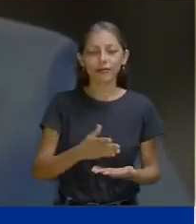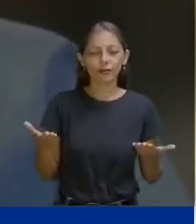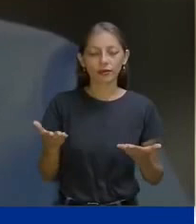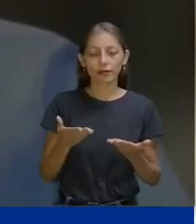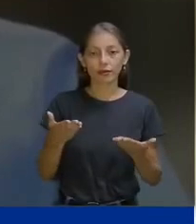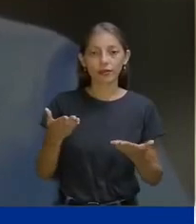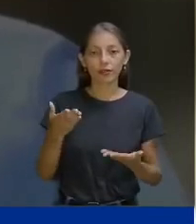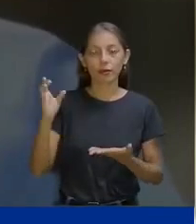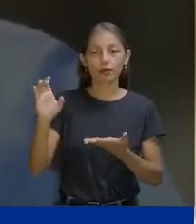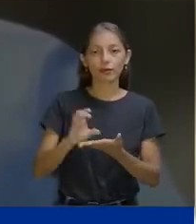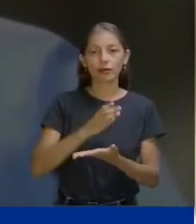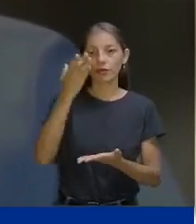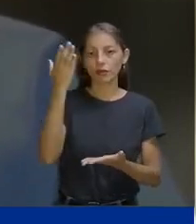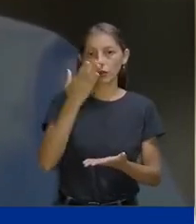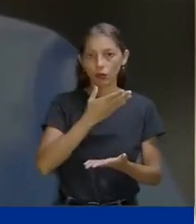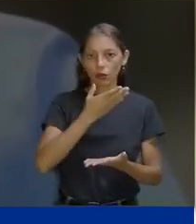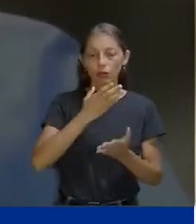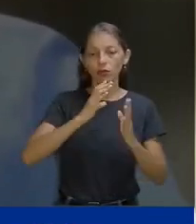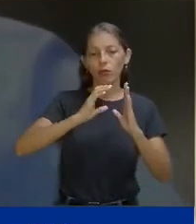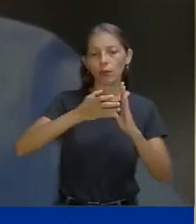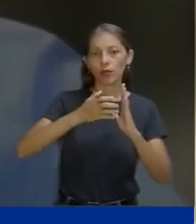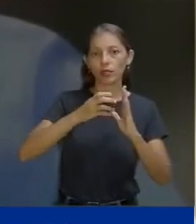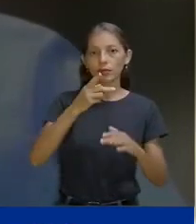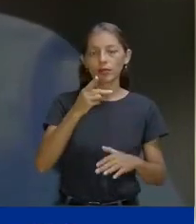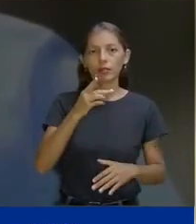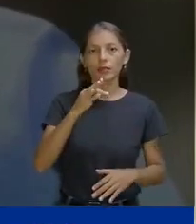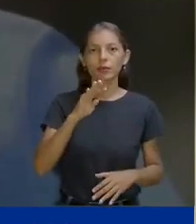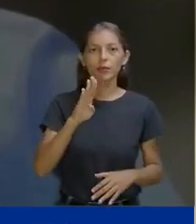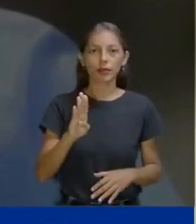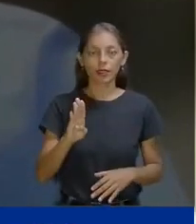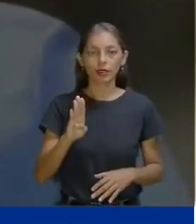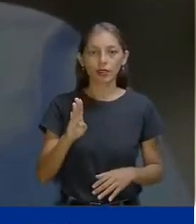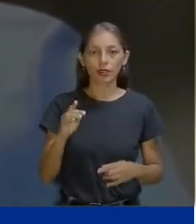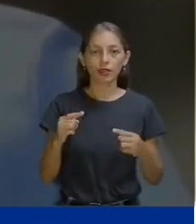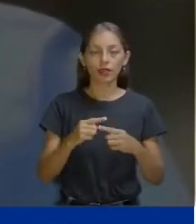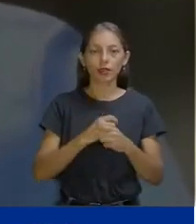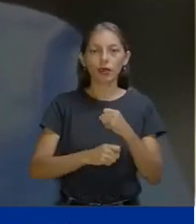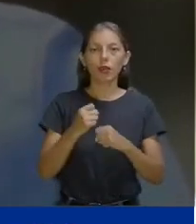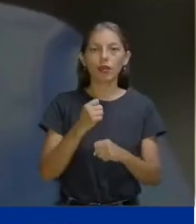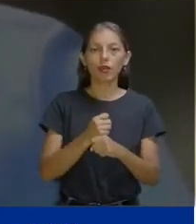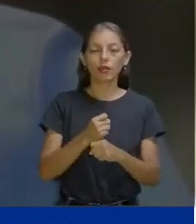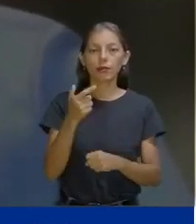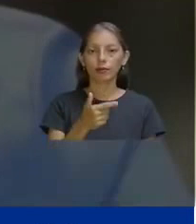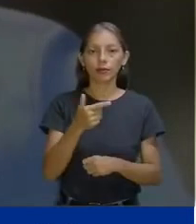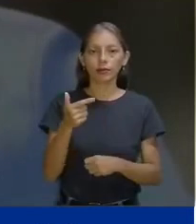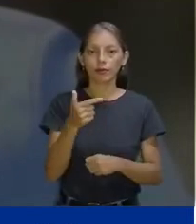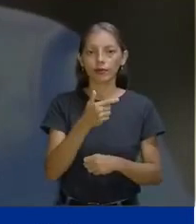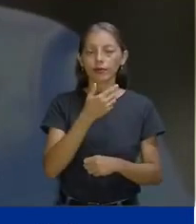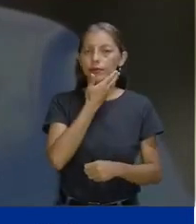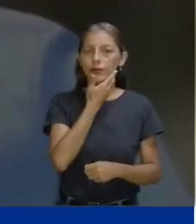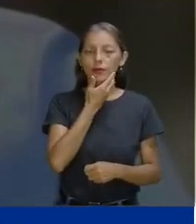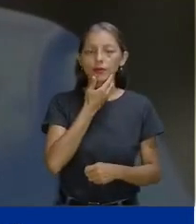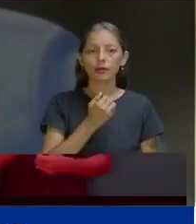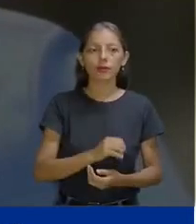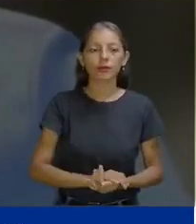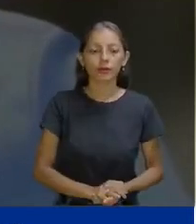maquiagem feita, com batom nude em seus lábios. Do ano de 2022. Após a instrução do